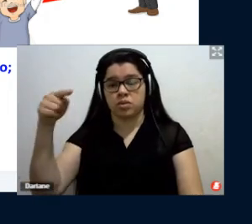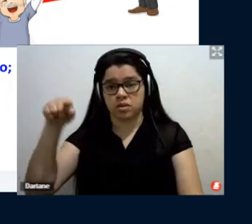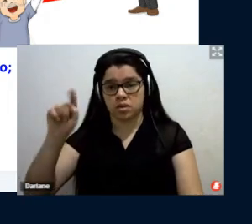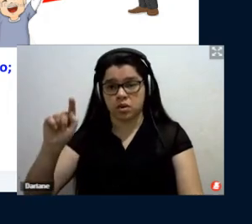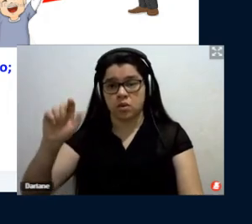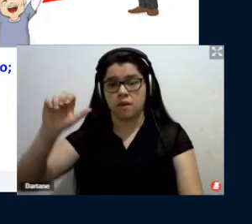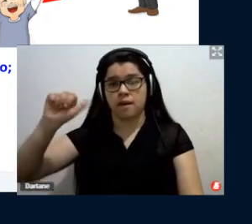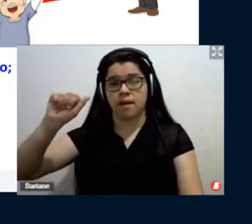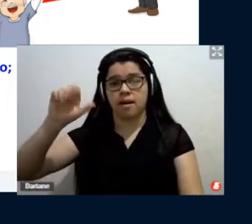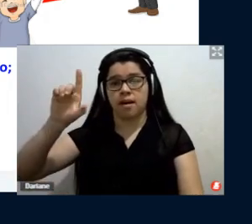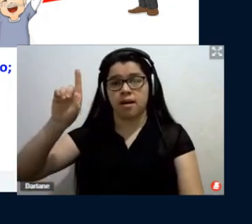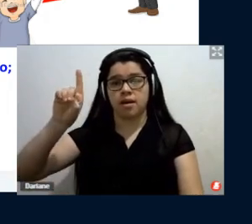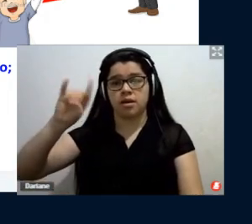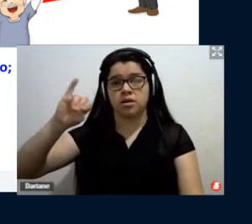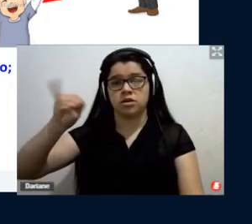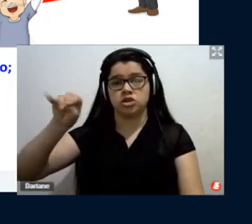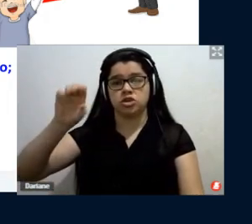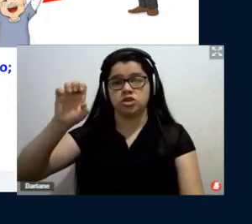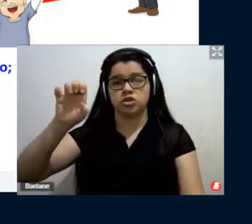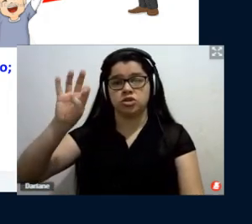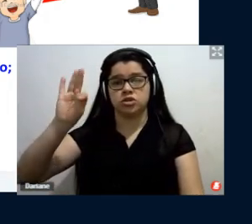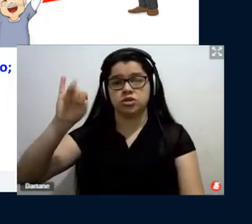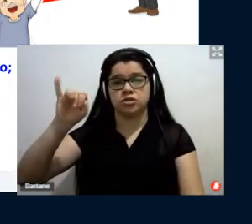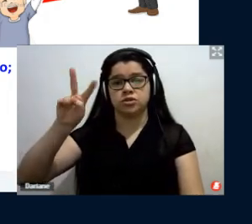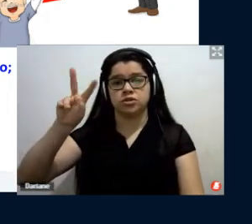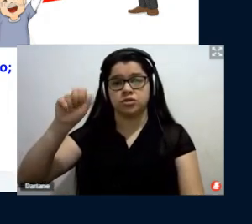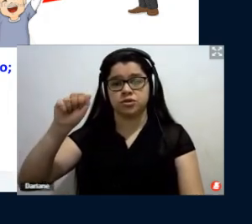adjetiva. Locução adjetiva.